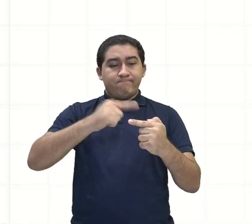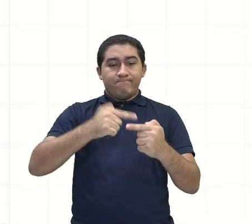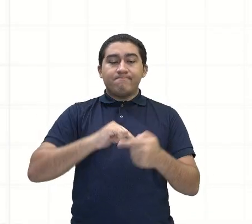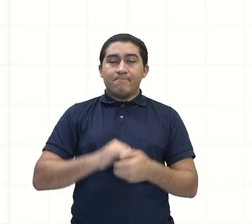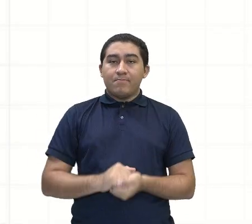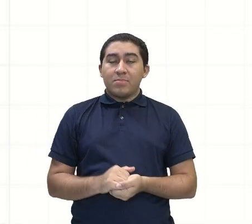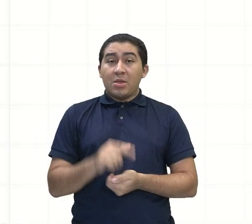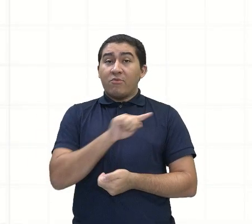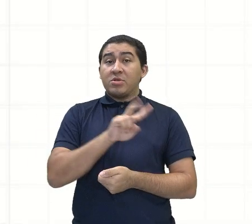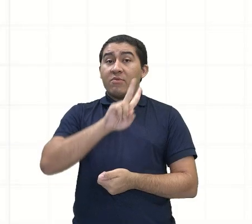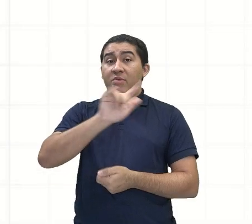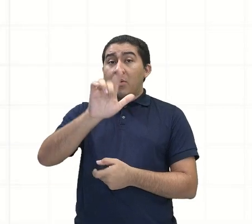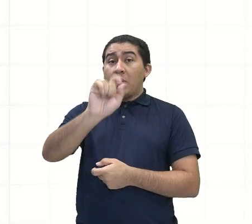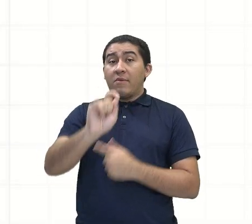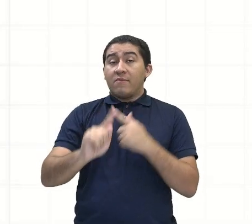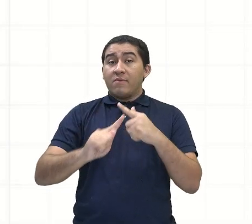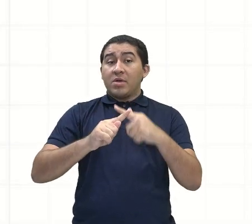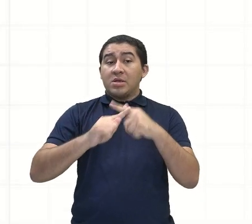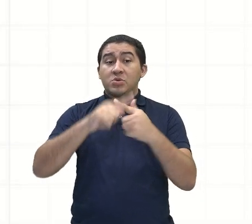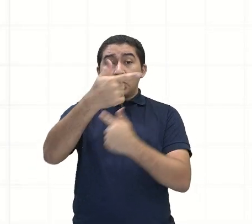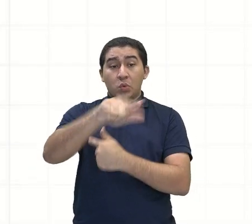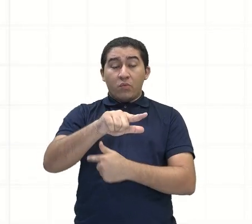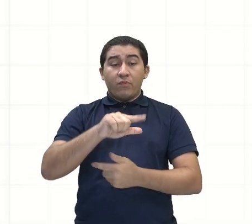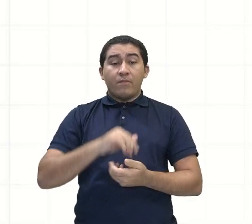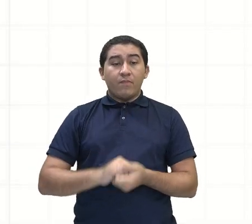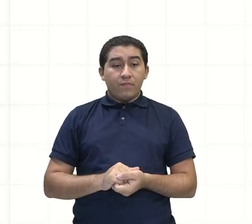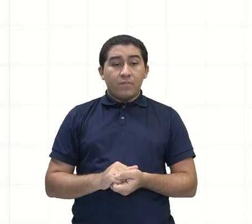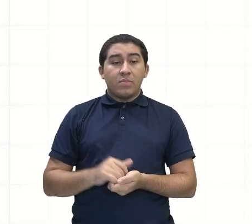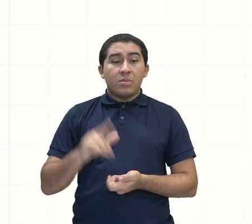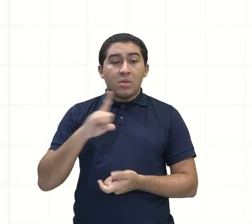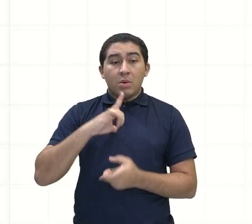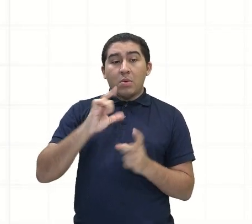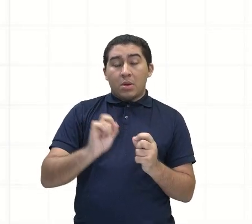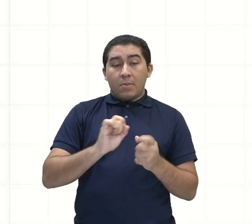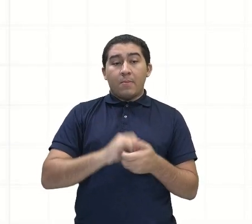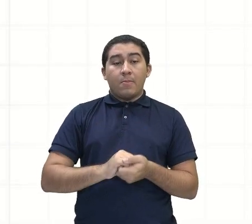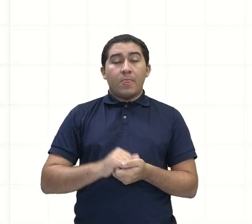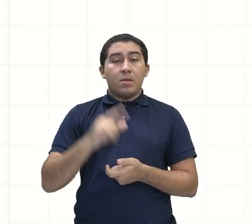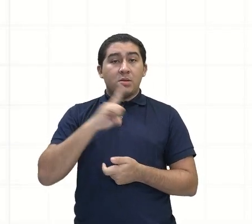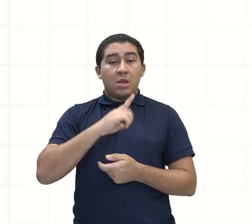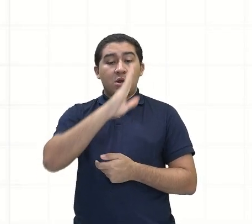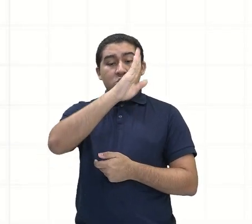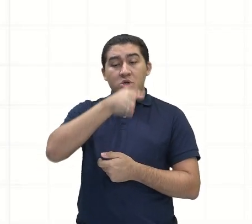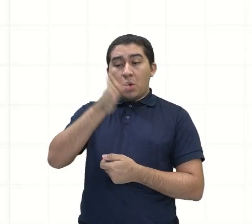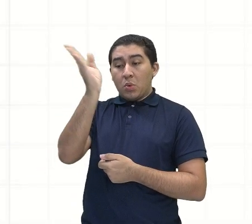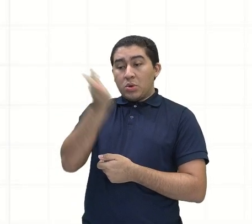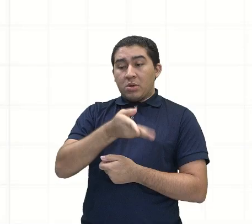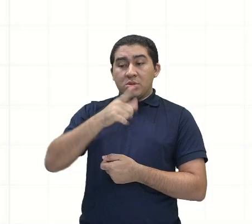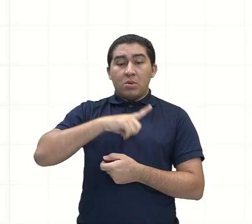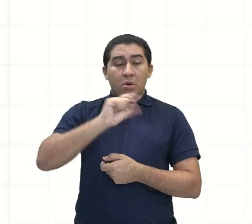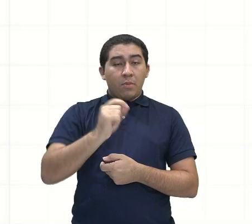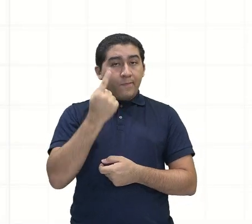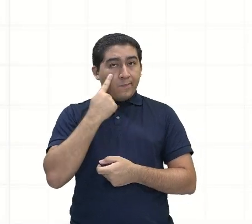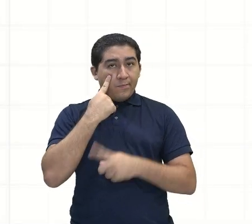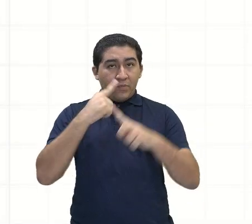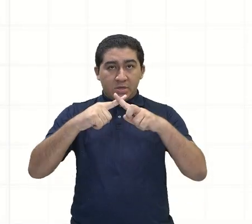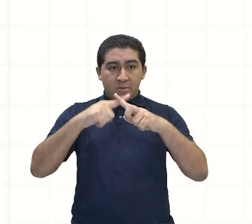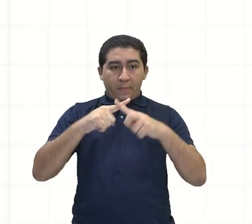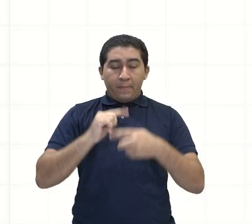vai multiplicar novamente os termos que estão nas diagonais. Vai multiplicar cruzado. Olha